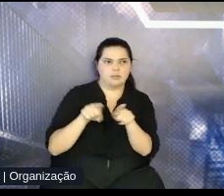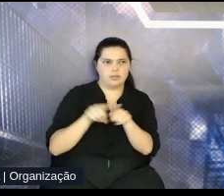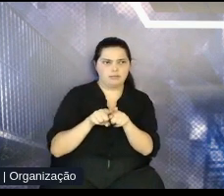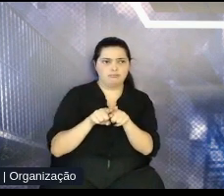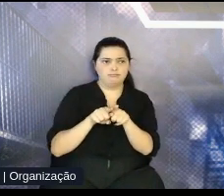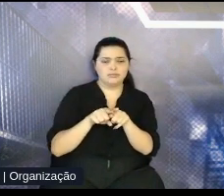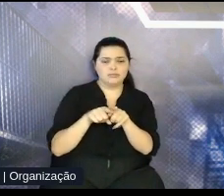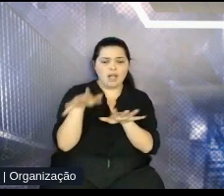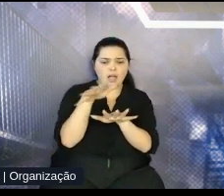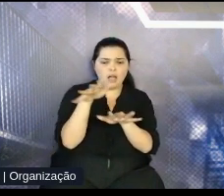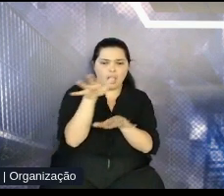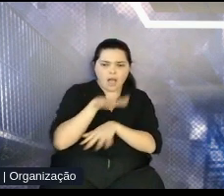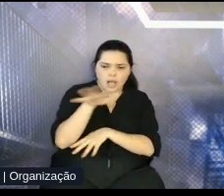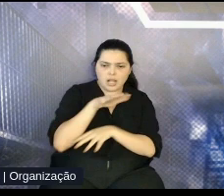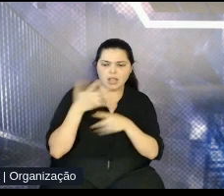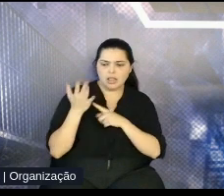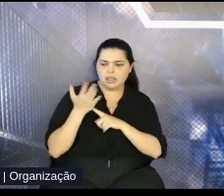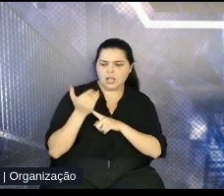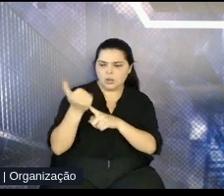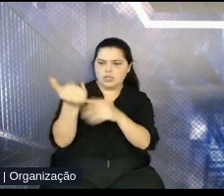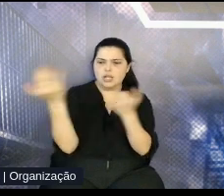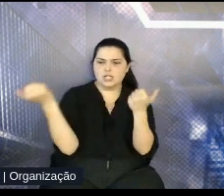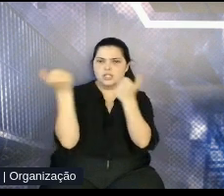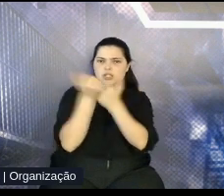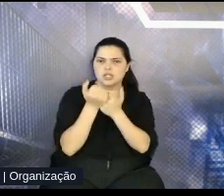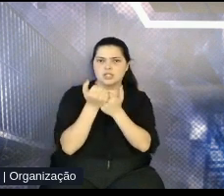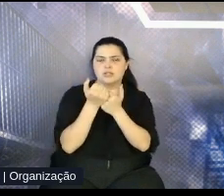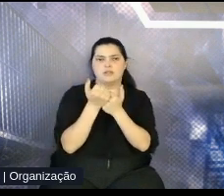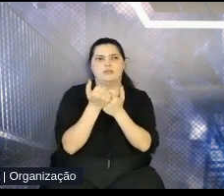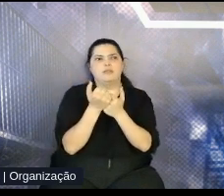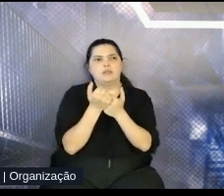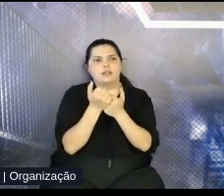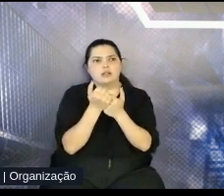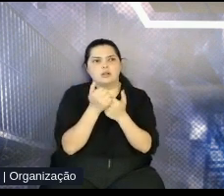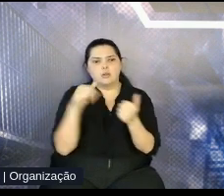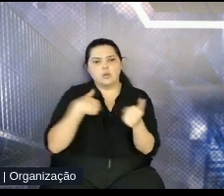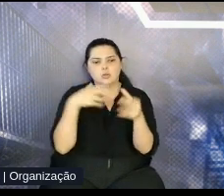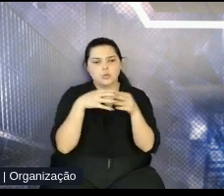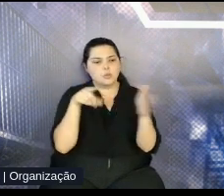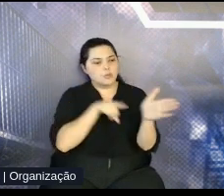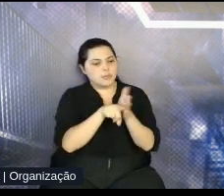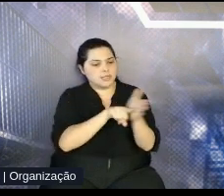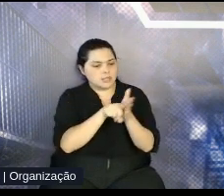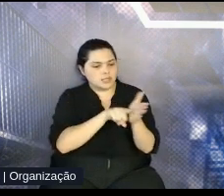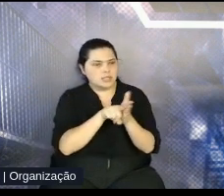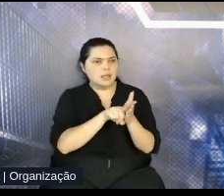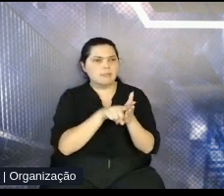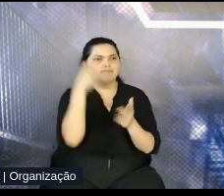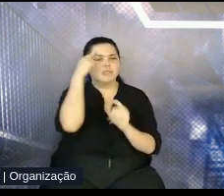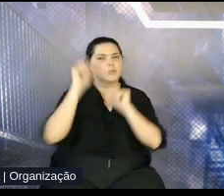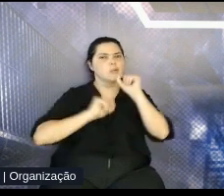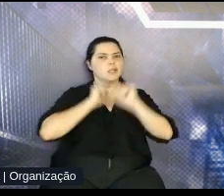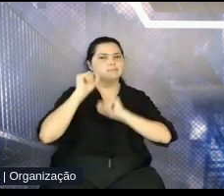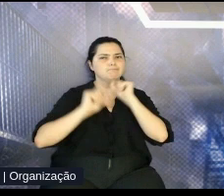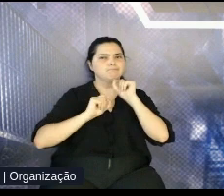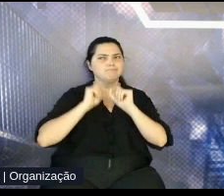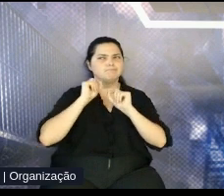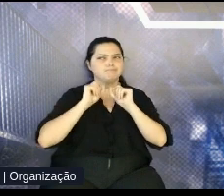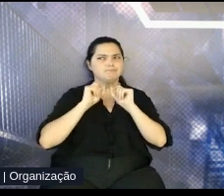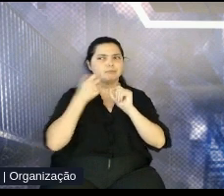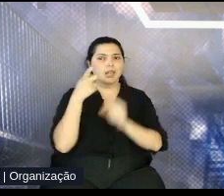de tecnologia assistiva, nós, como time de pesquisa, né, começamos a pensar na